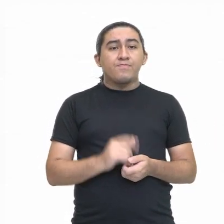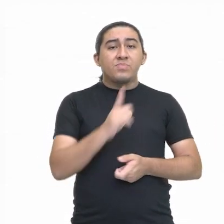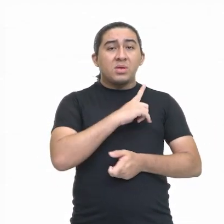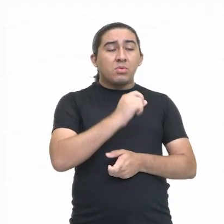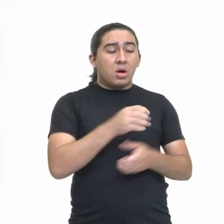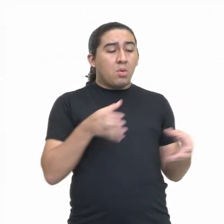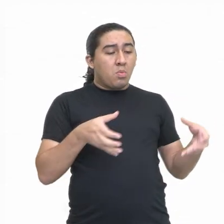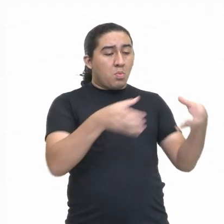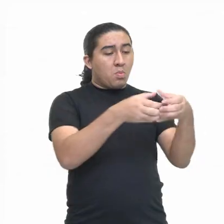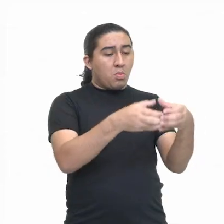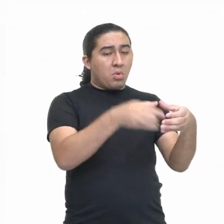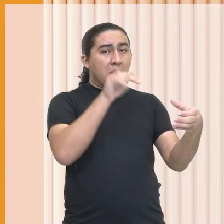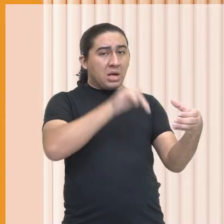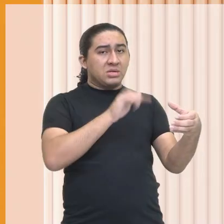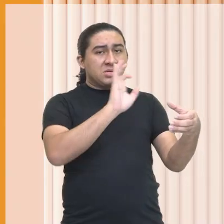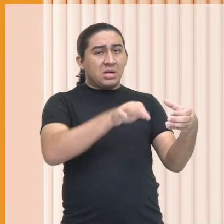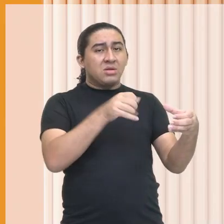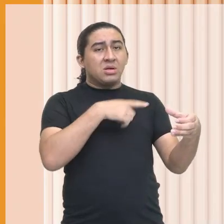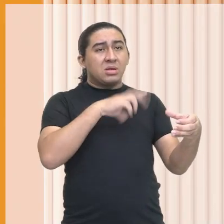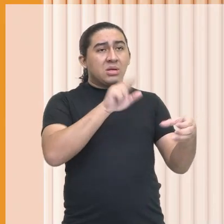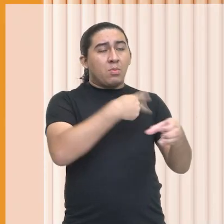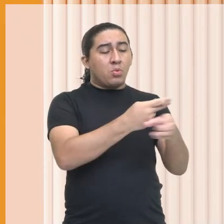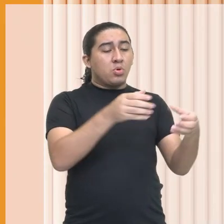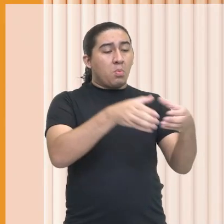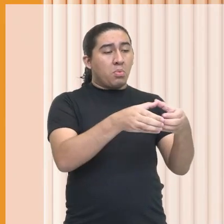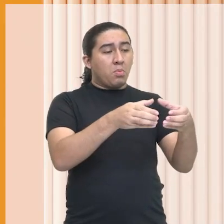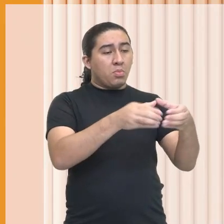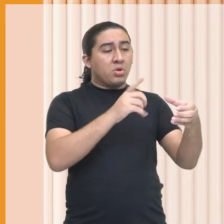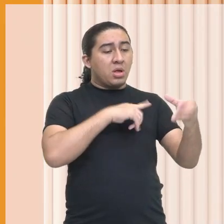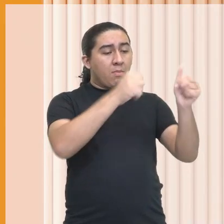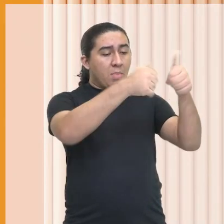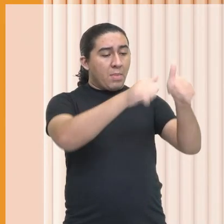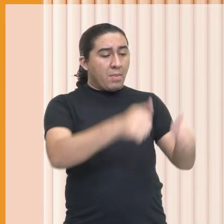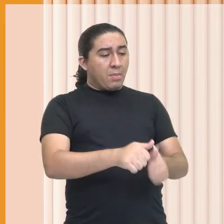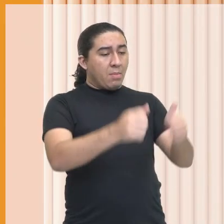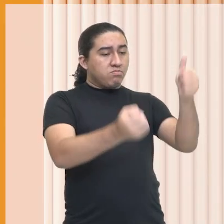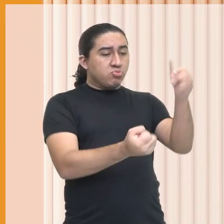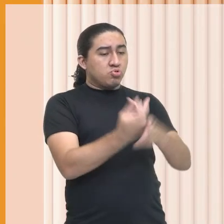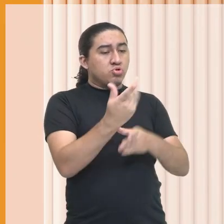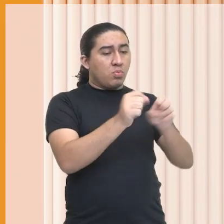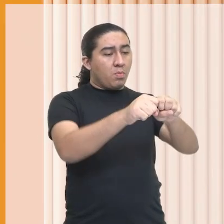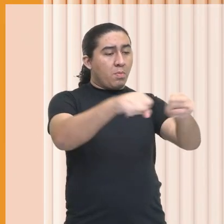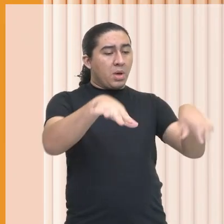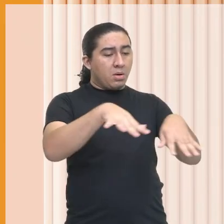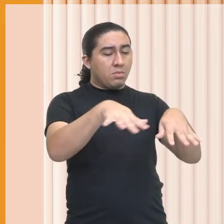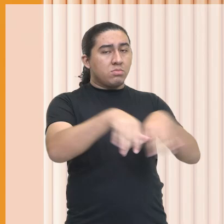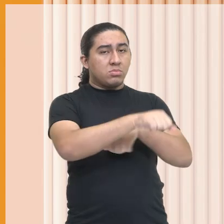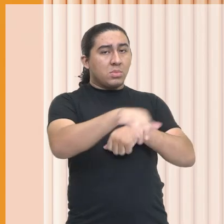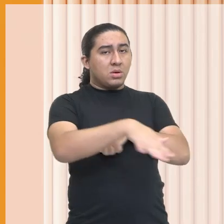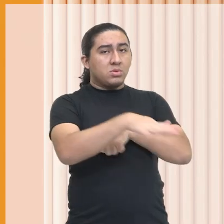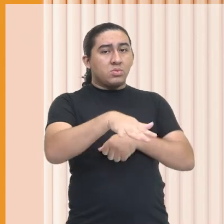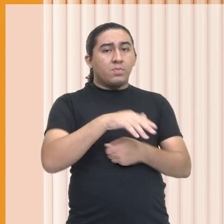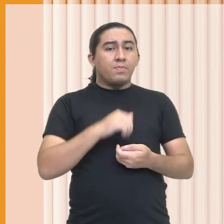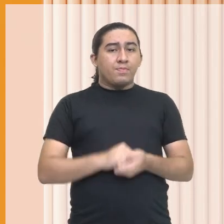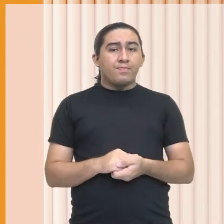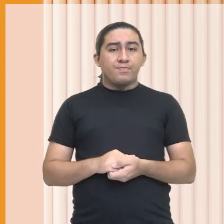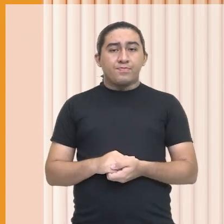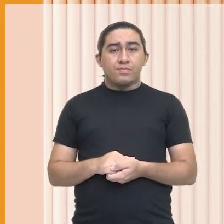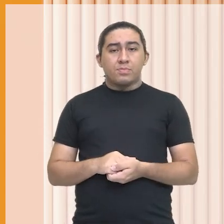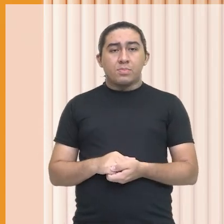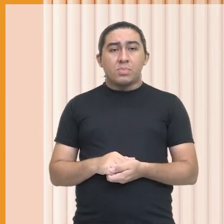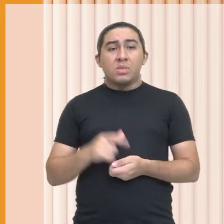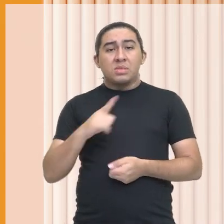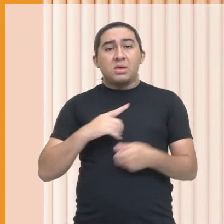ele parte do particular para o geral. Então, nós temos o indutivo e